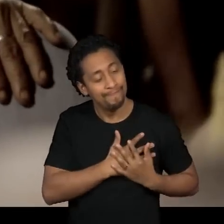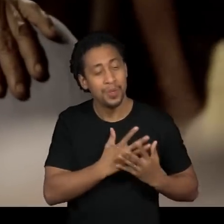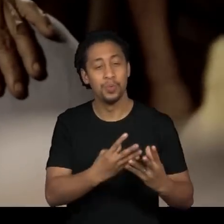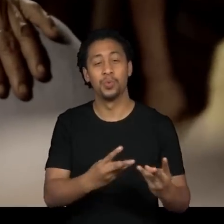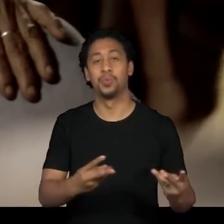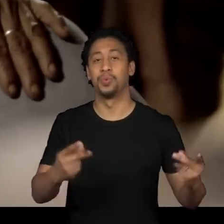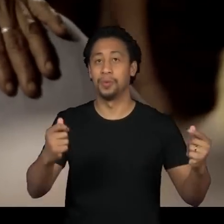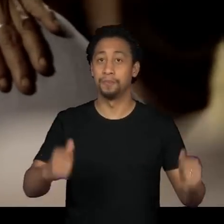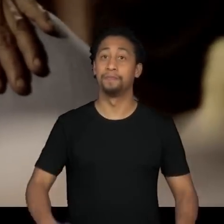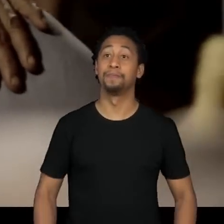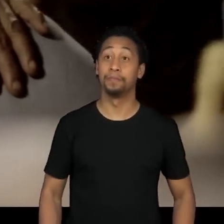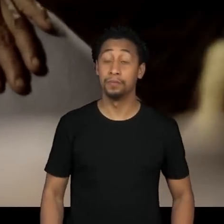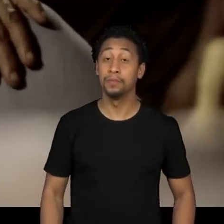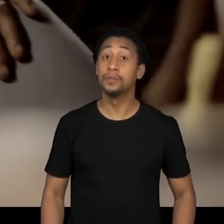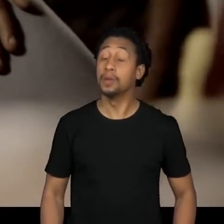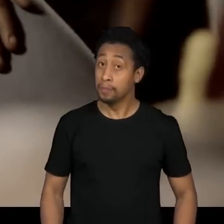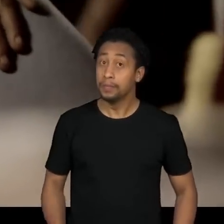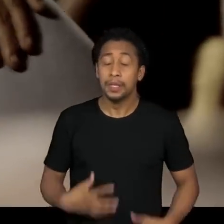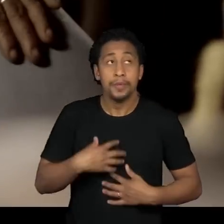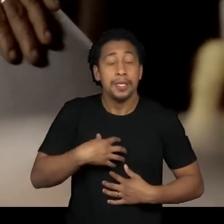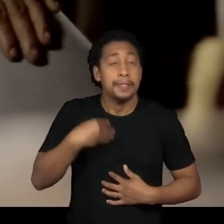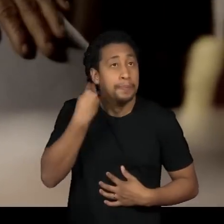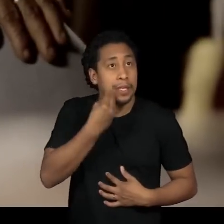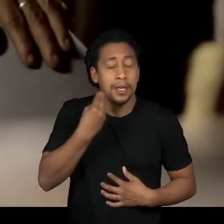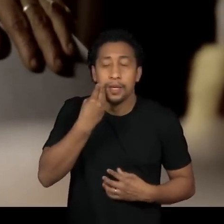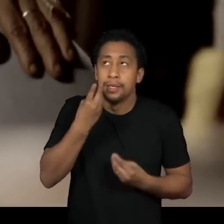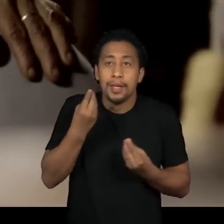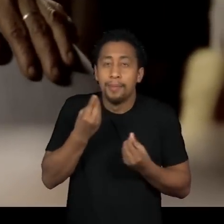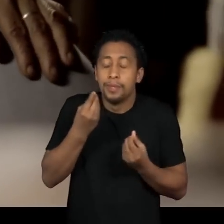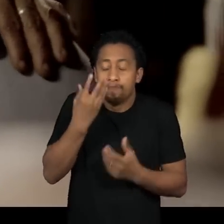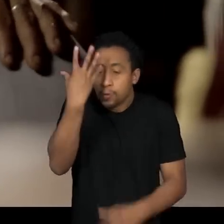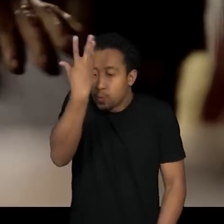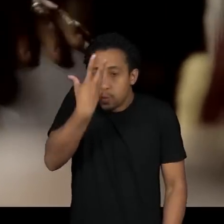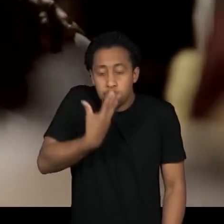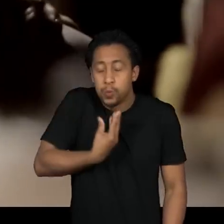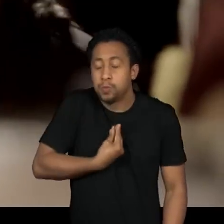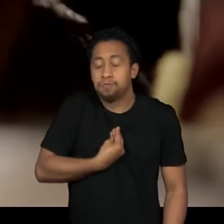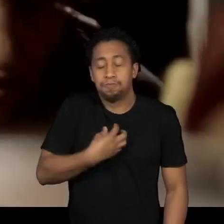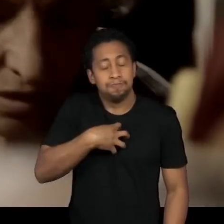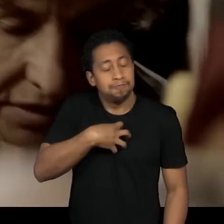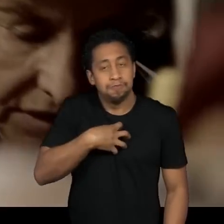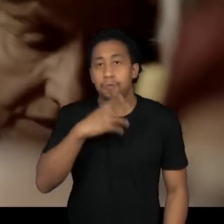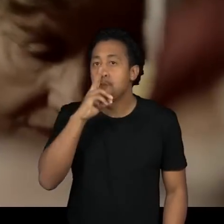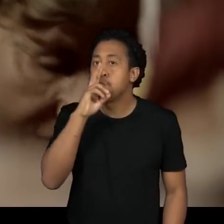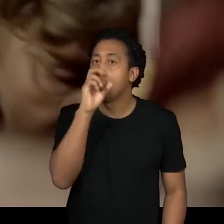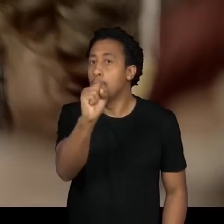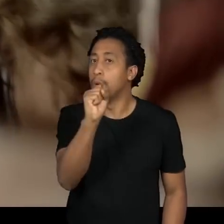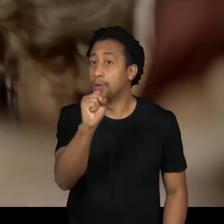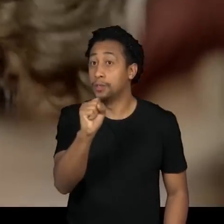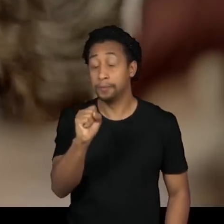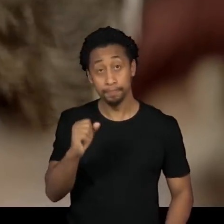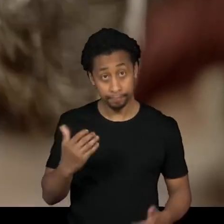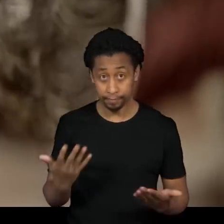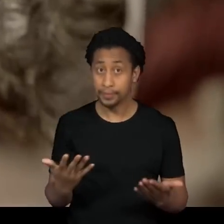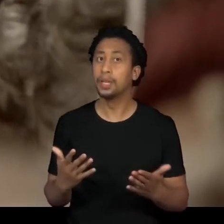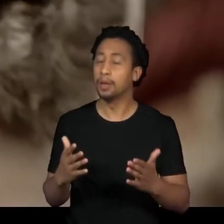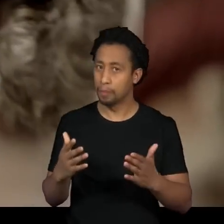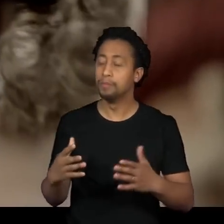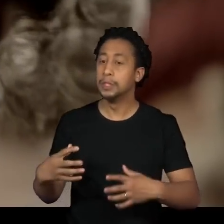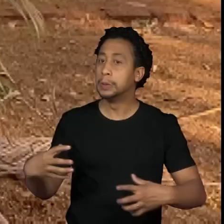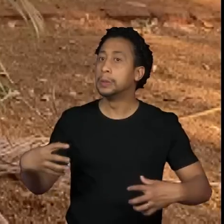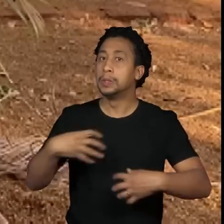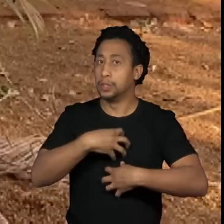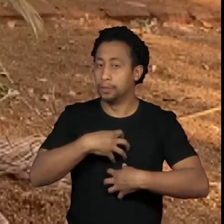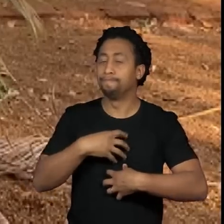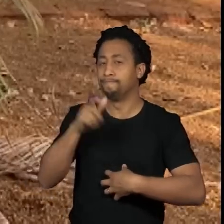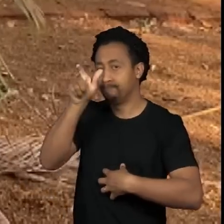experiência espiritual muito forte. Não havia dúvida para mim de que a presença do